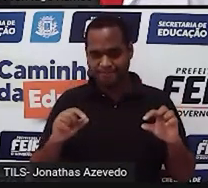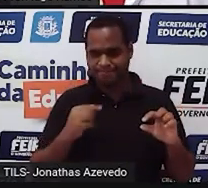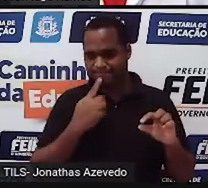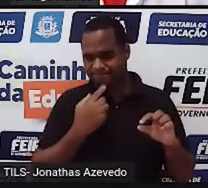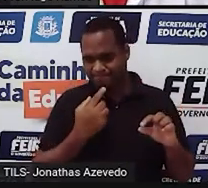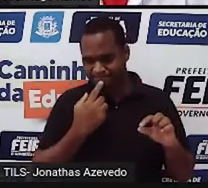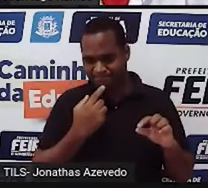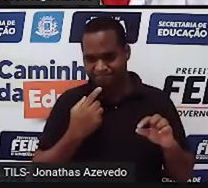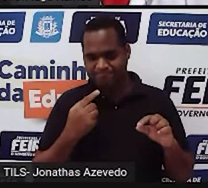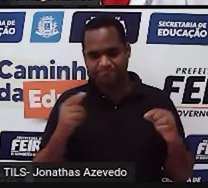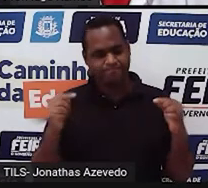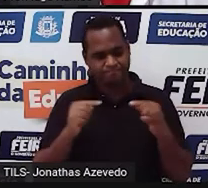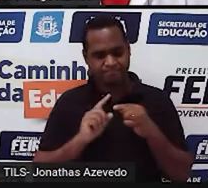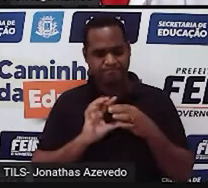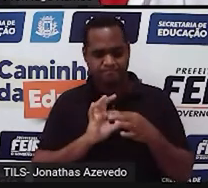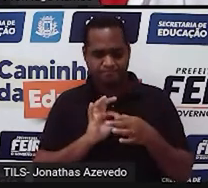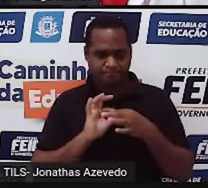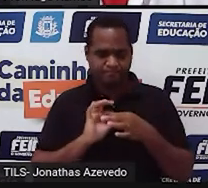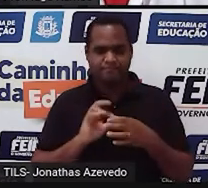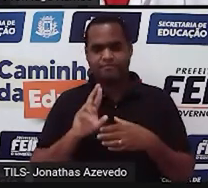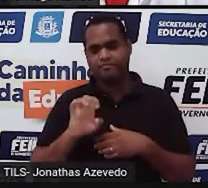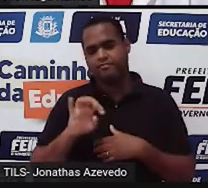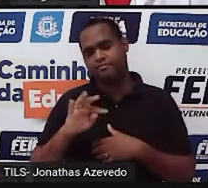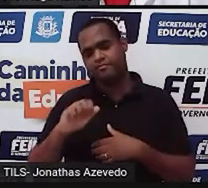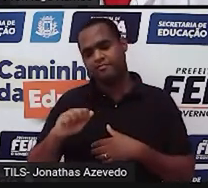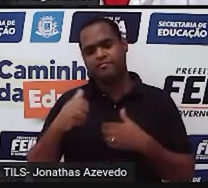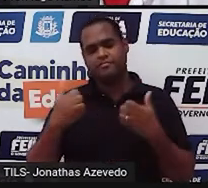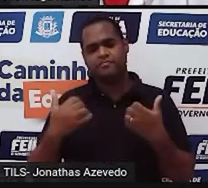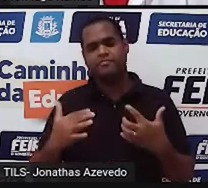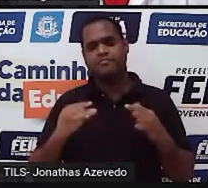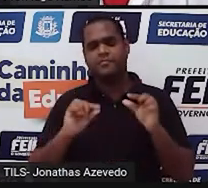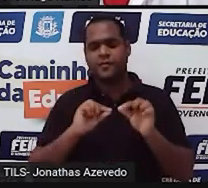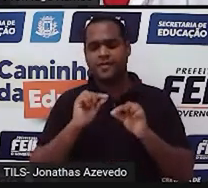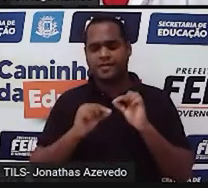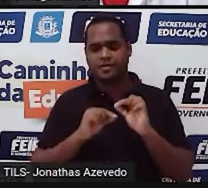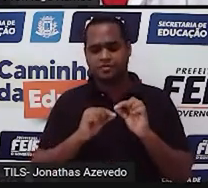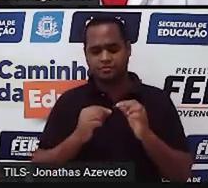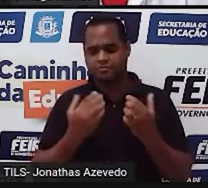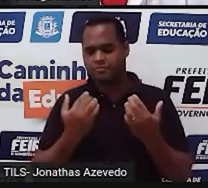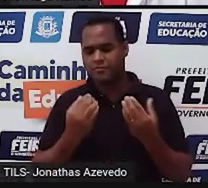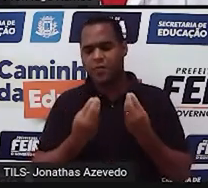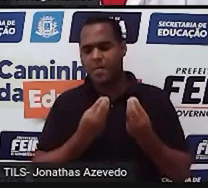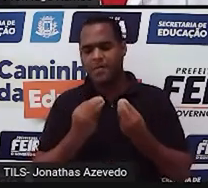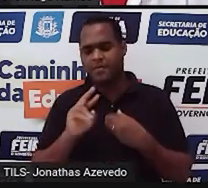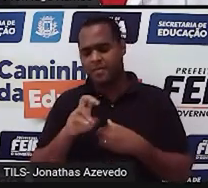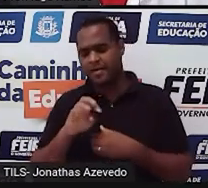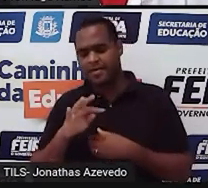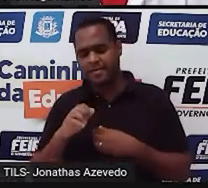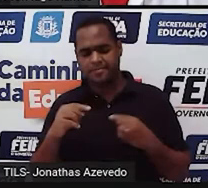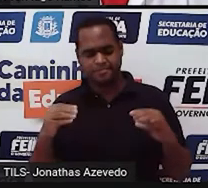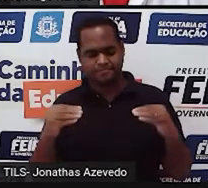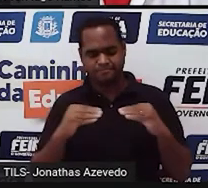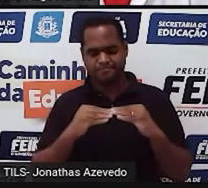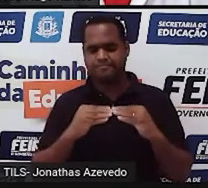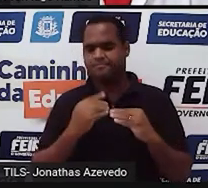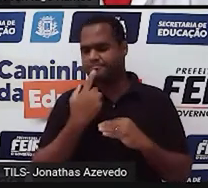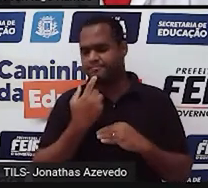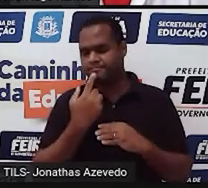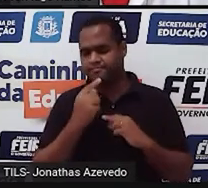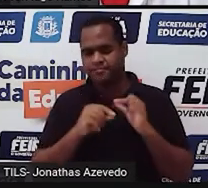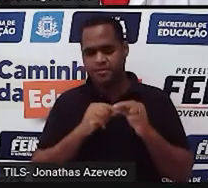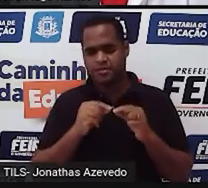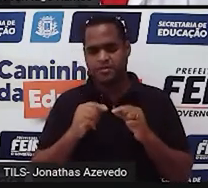é chamada segmento de reta O que é um segmento de reta tá segmento